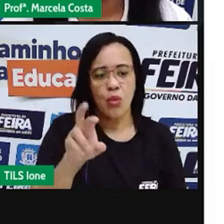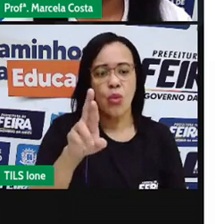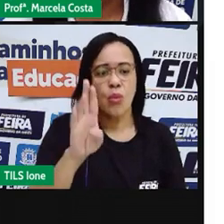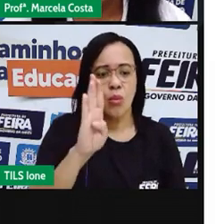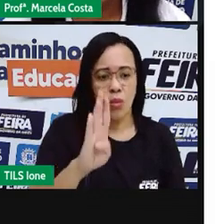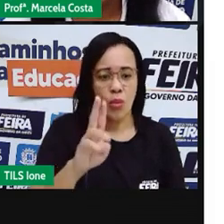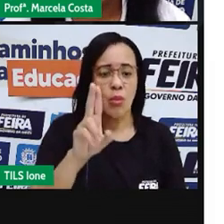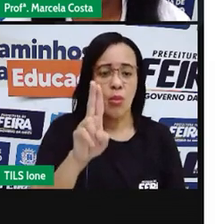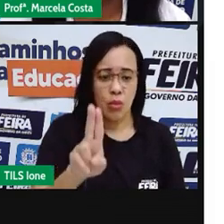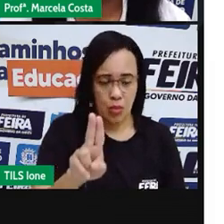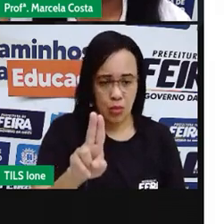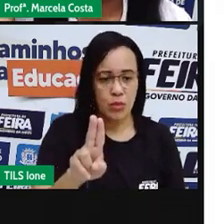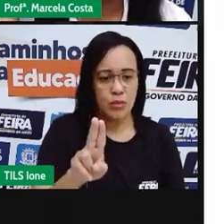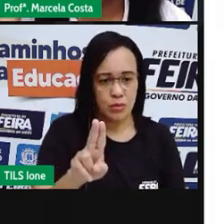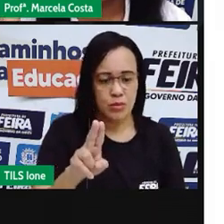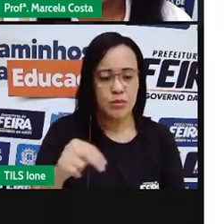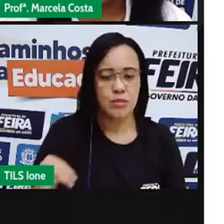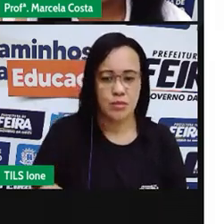U-ru-bu.